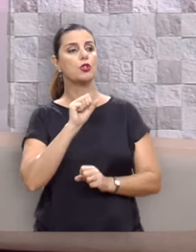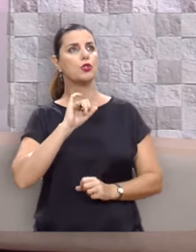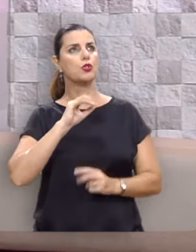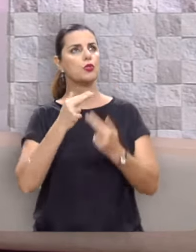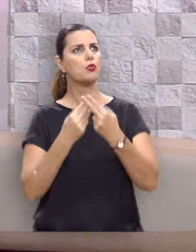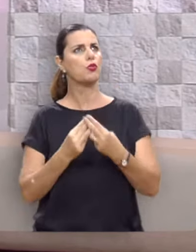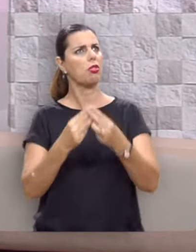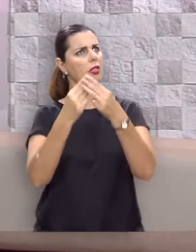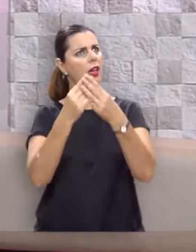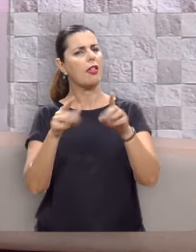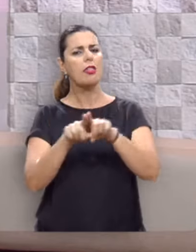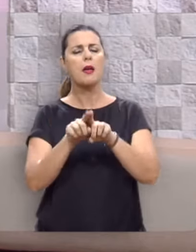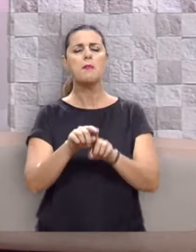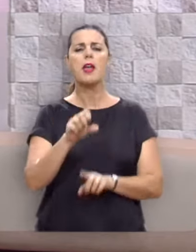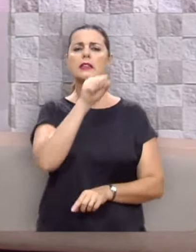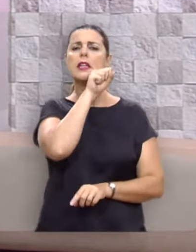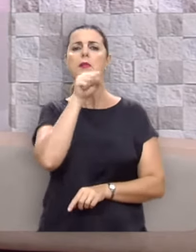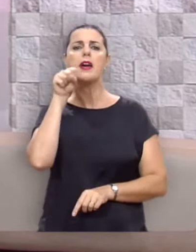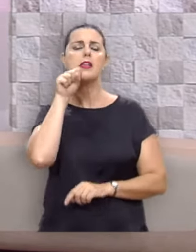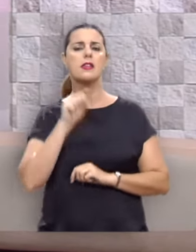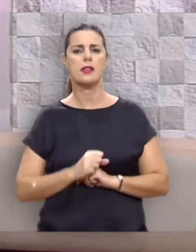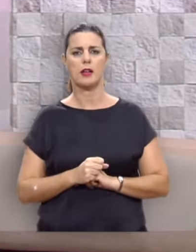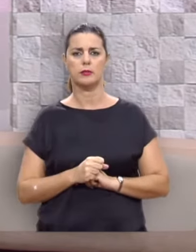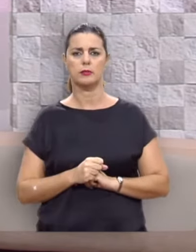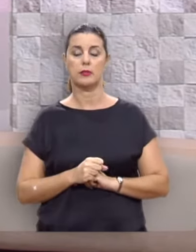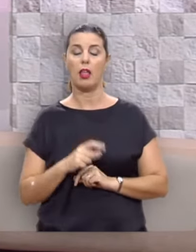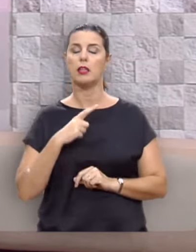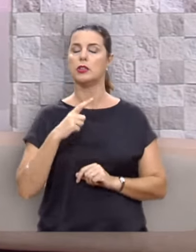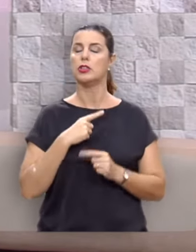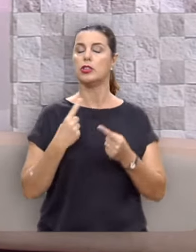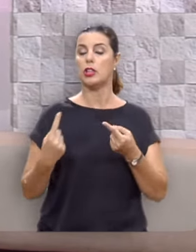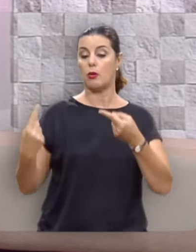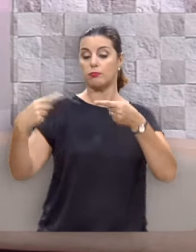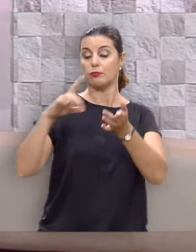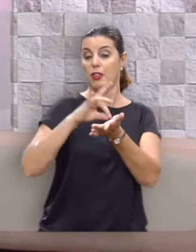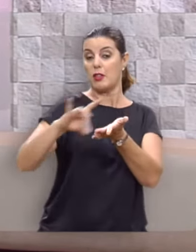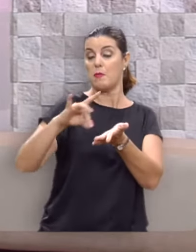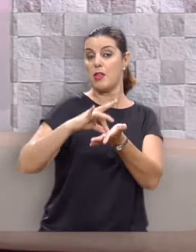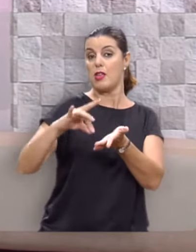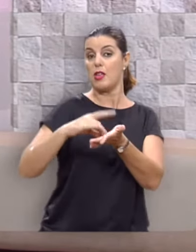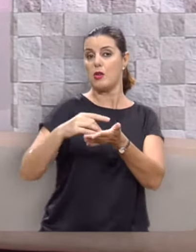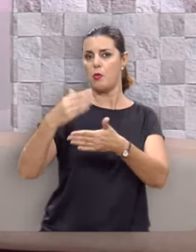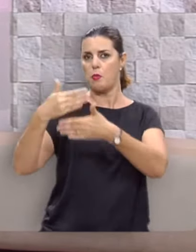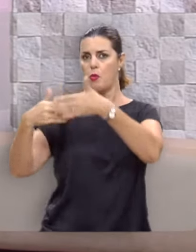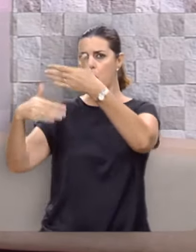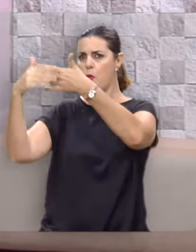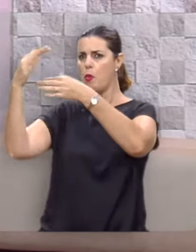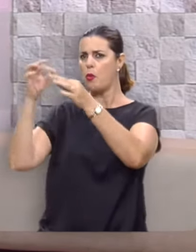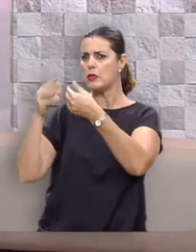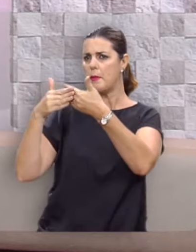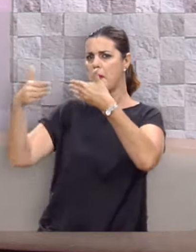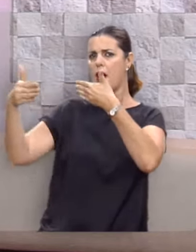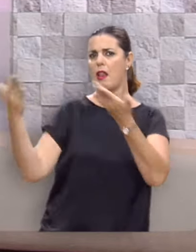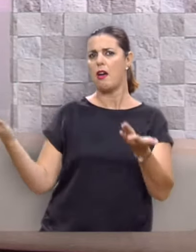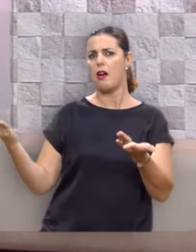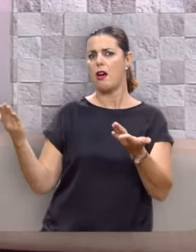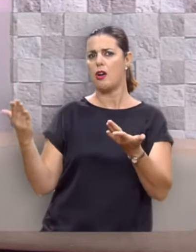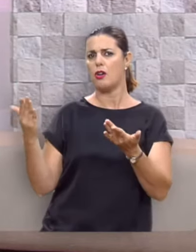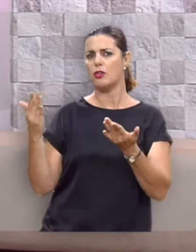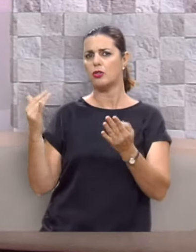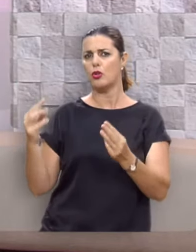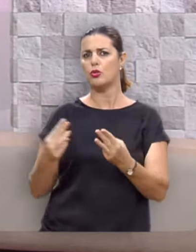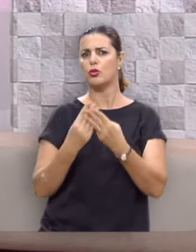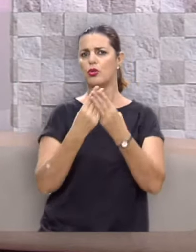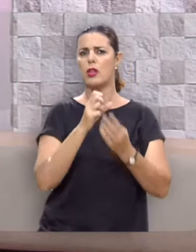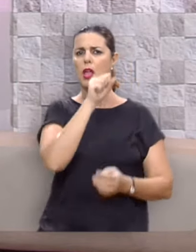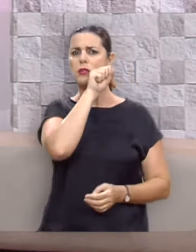Samaria. Havia uma inimizade histórica, muros altíssimos de separação entre judeus